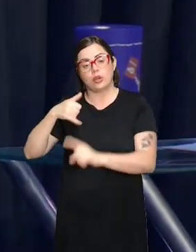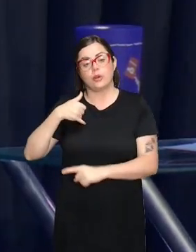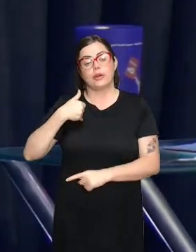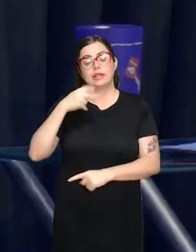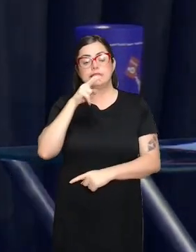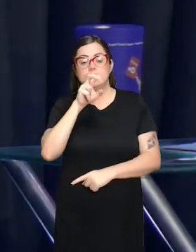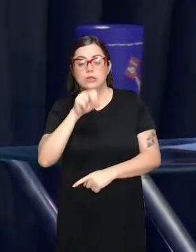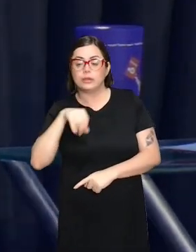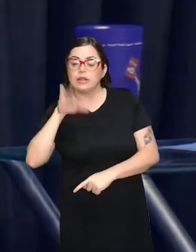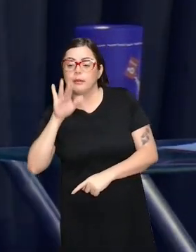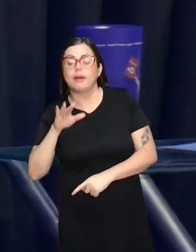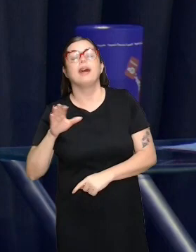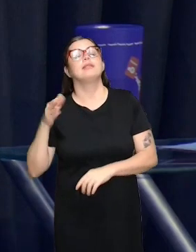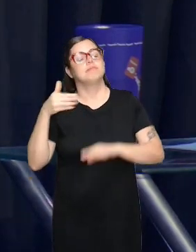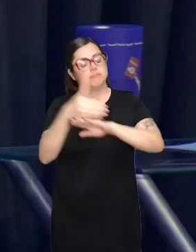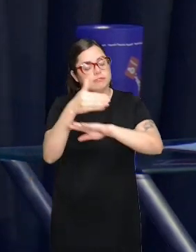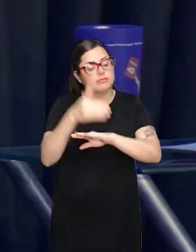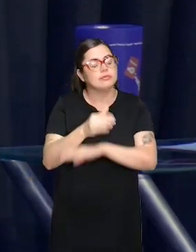pessoas estão